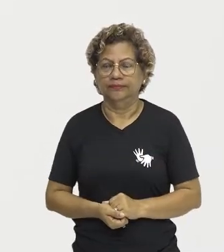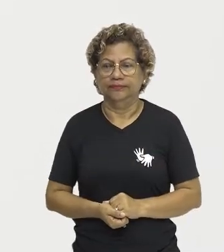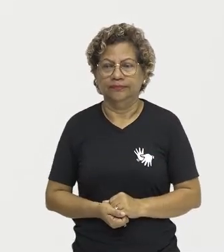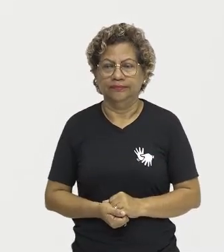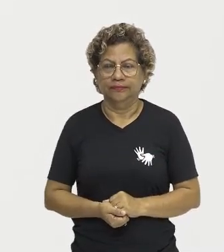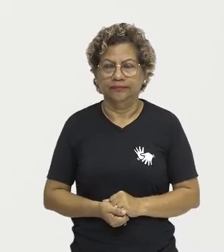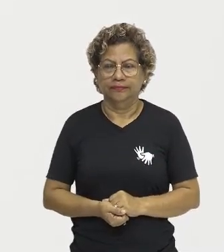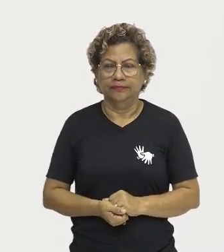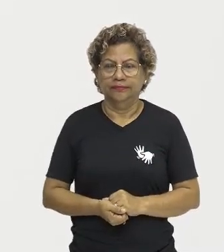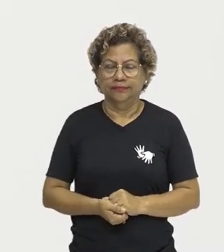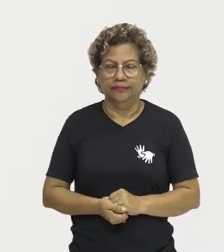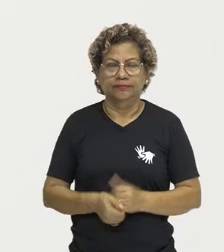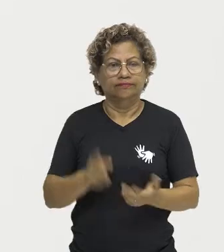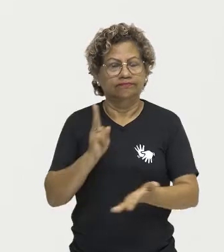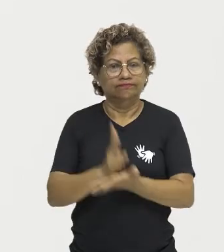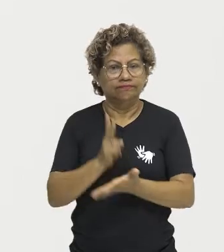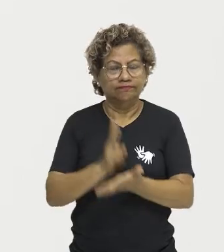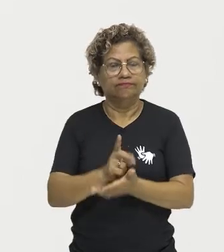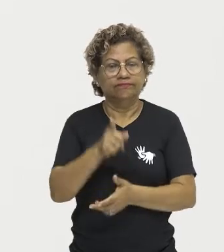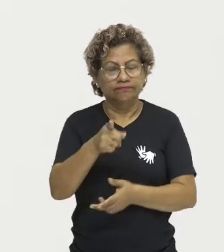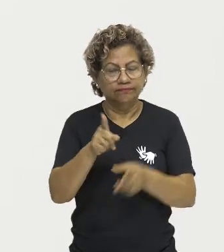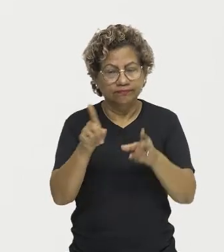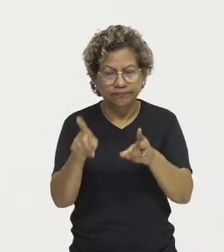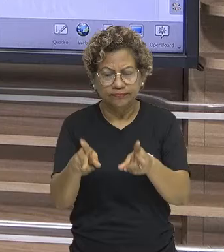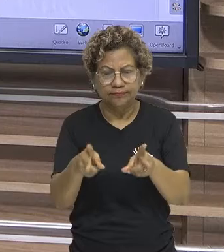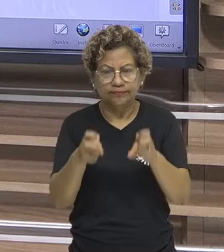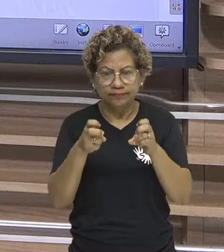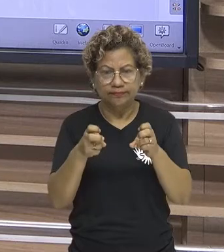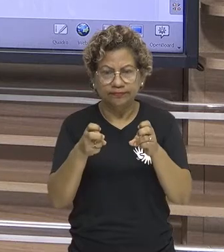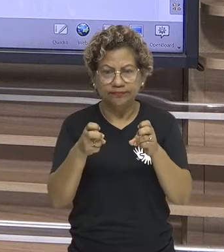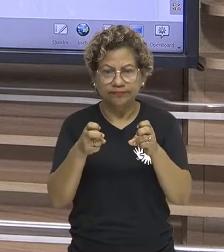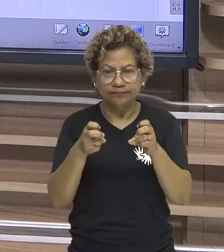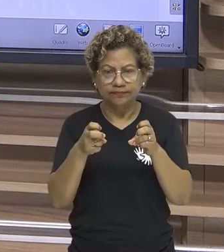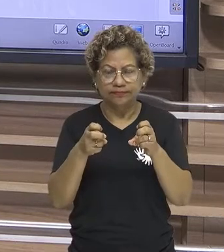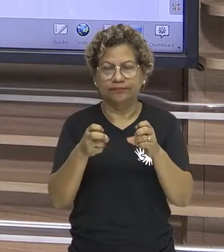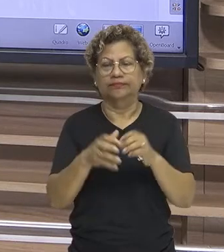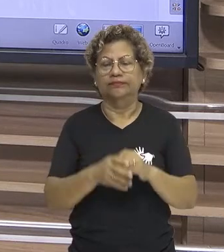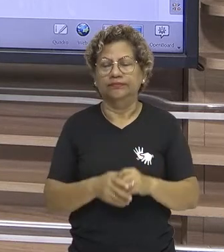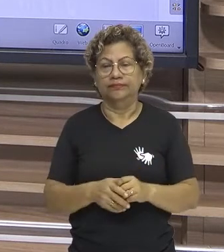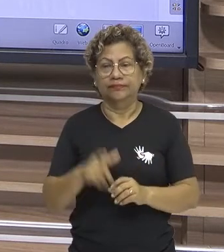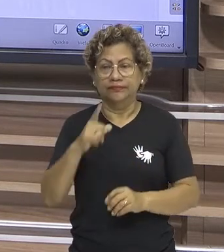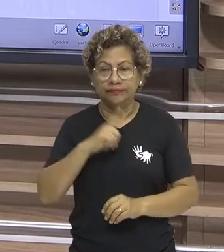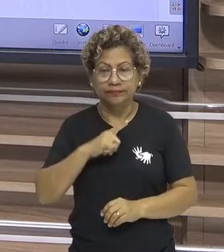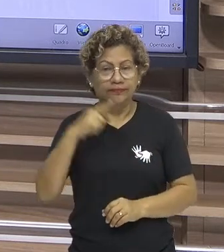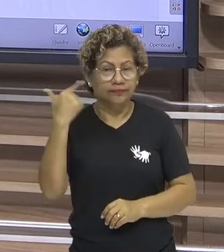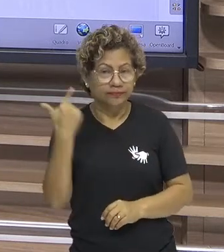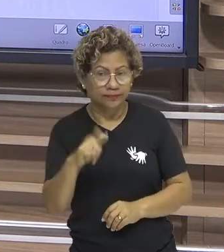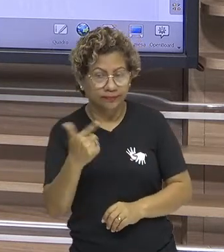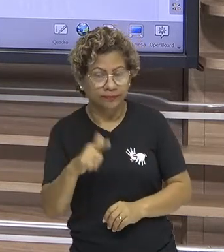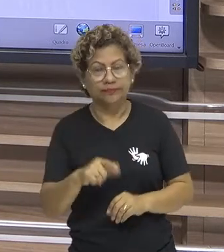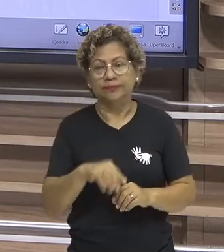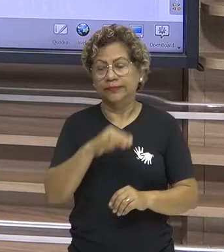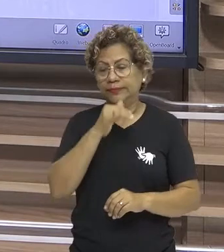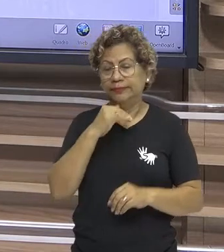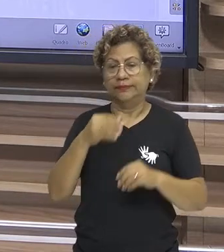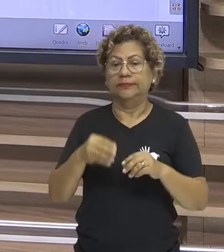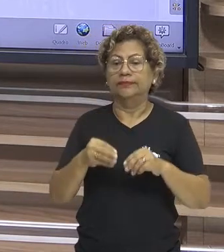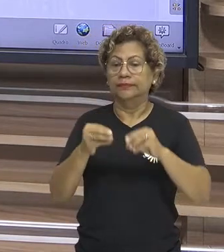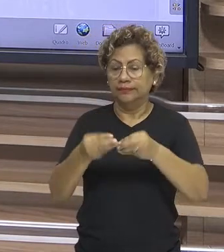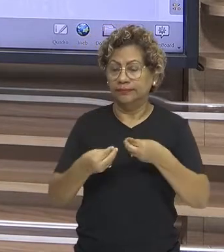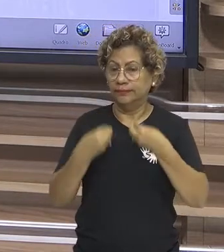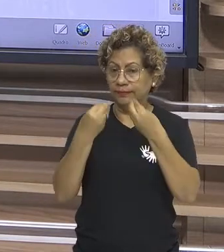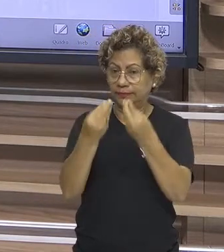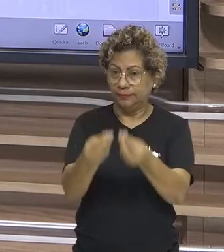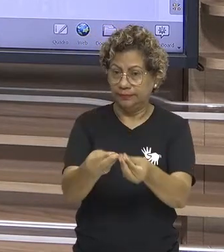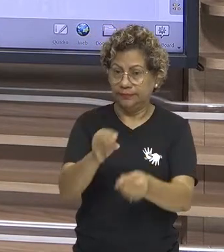neste caso aí, sempre que perceber, CD mais receber. Não esqueçam. Princípio das trocas de